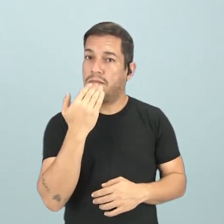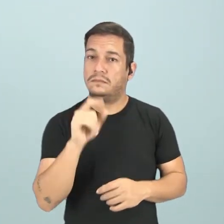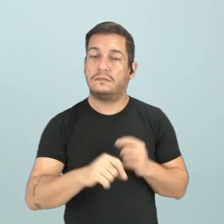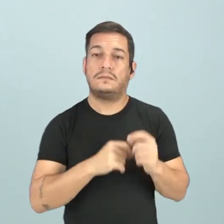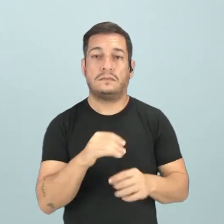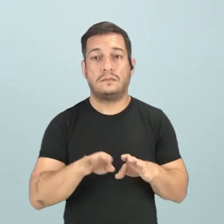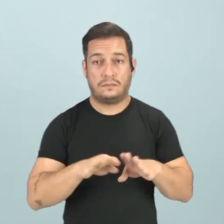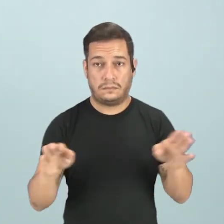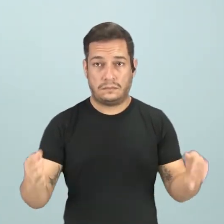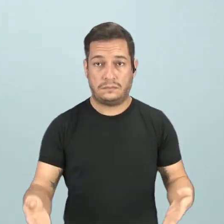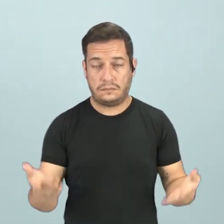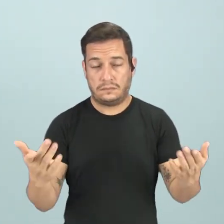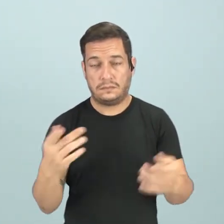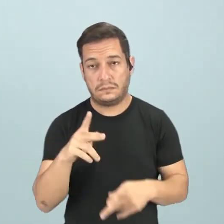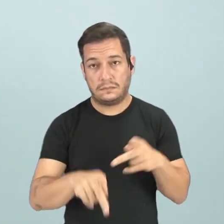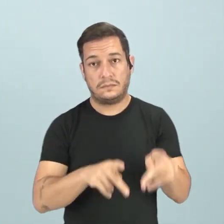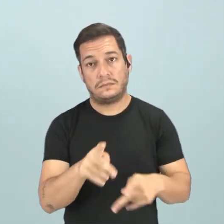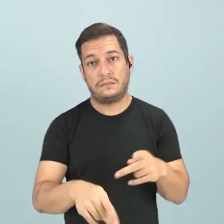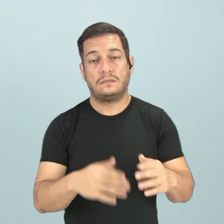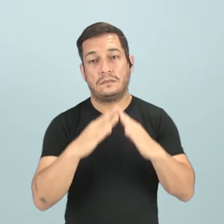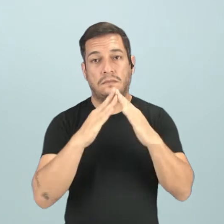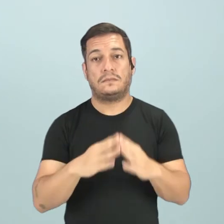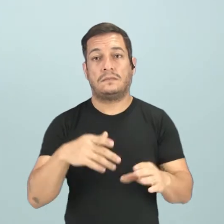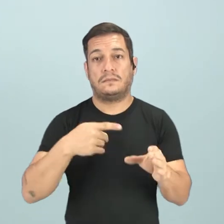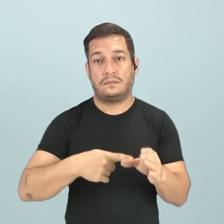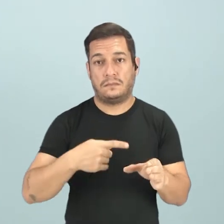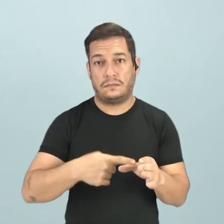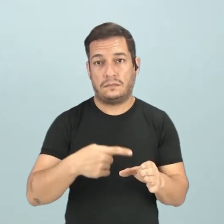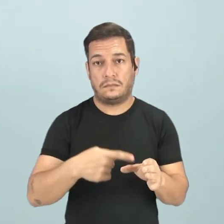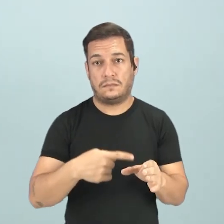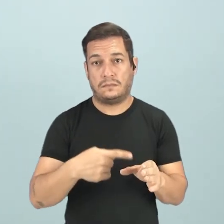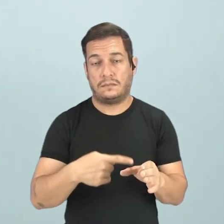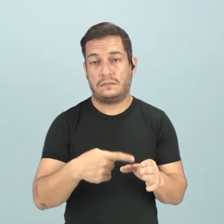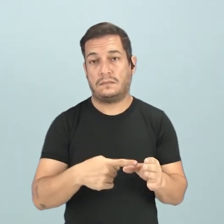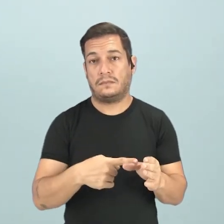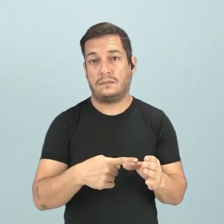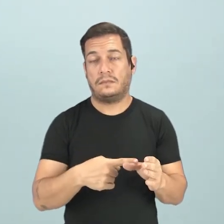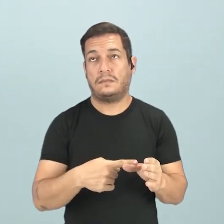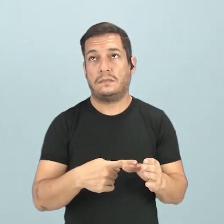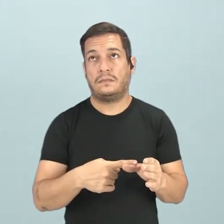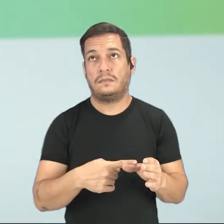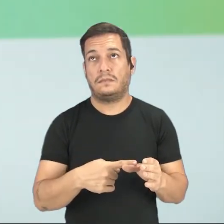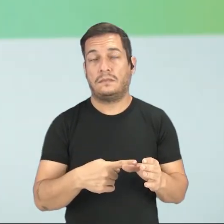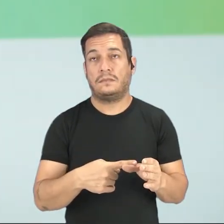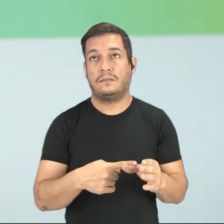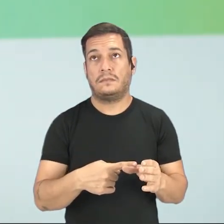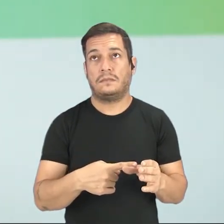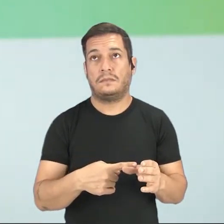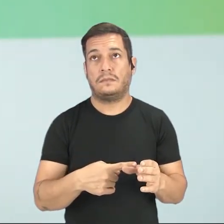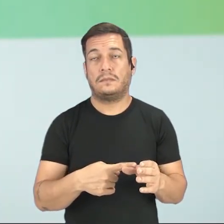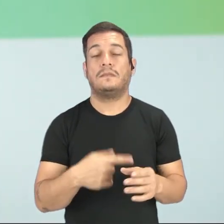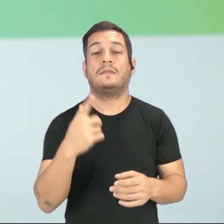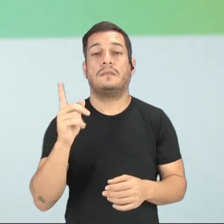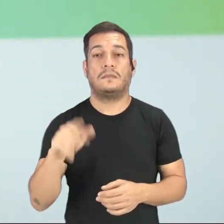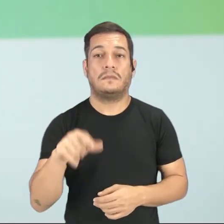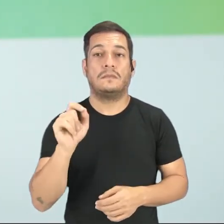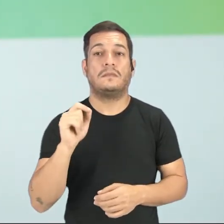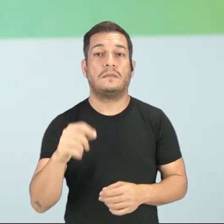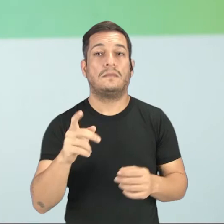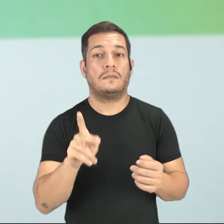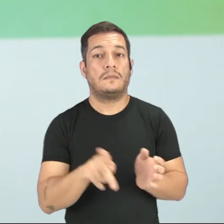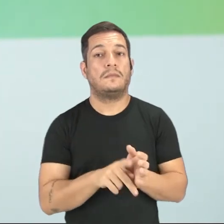na mesa, né, da população que mora na paisagem urbana, ou seja, na zona urbana,